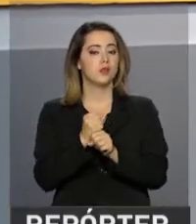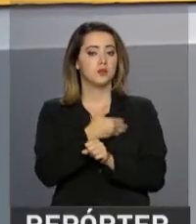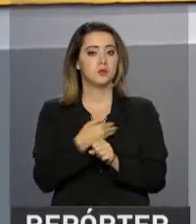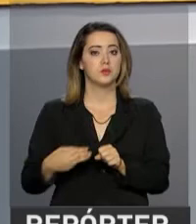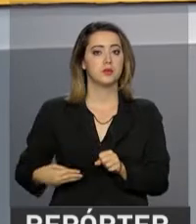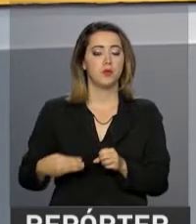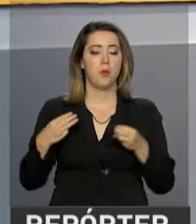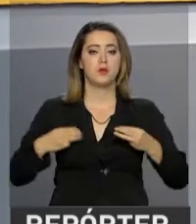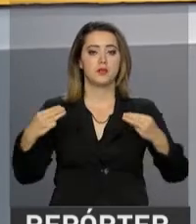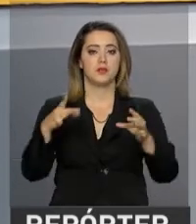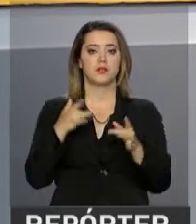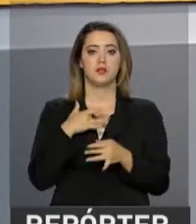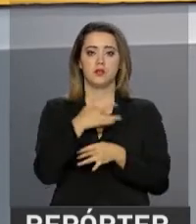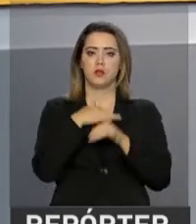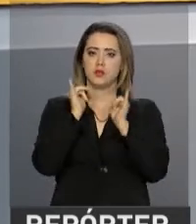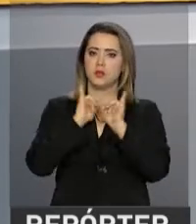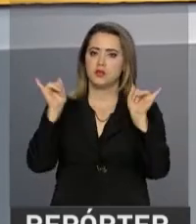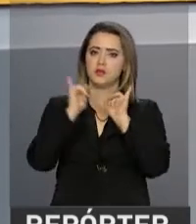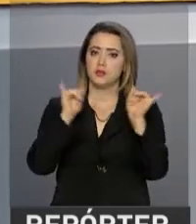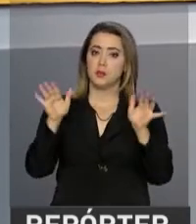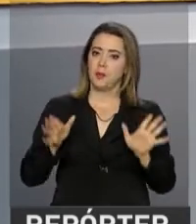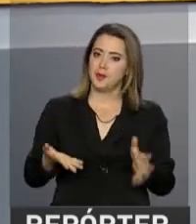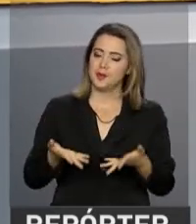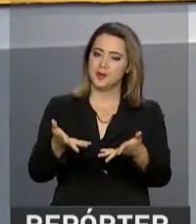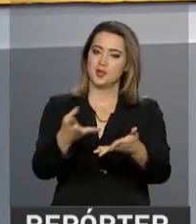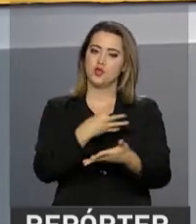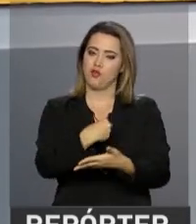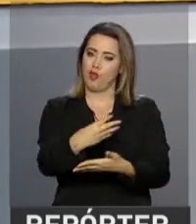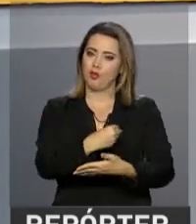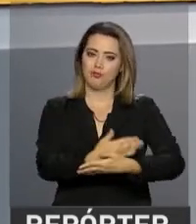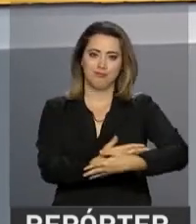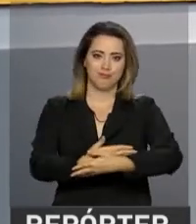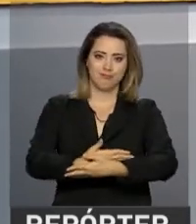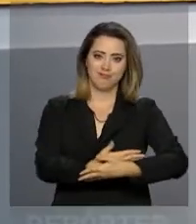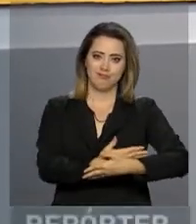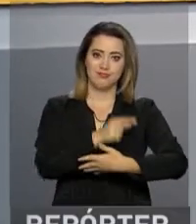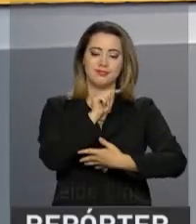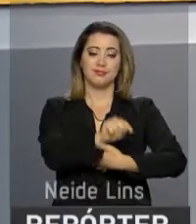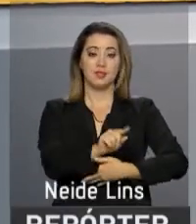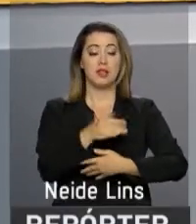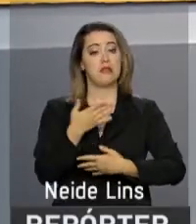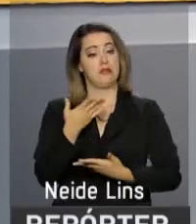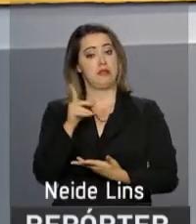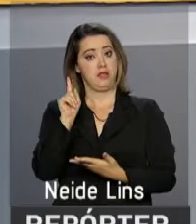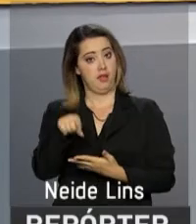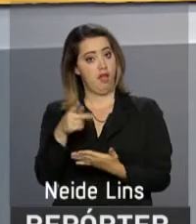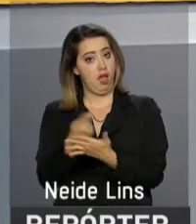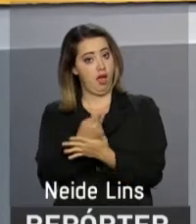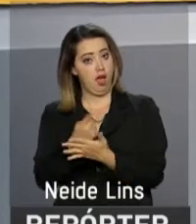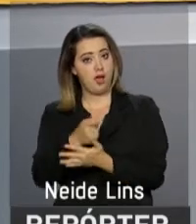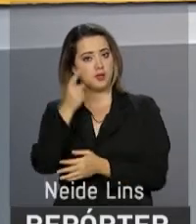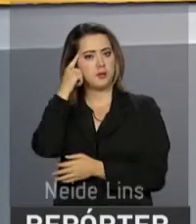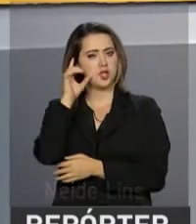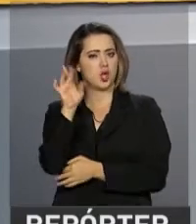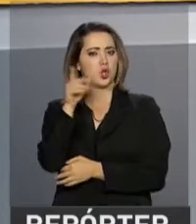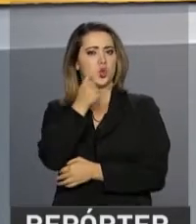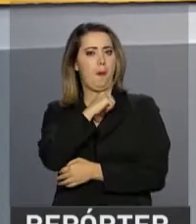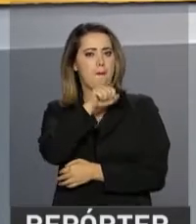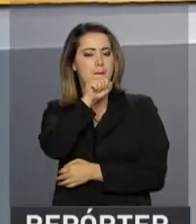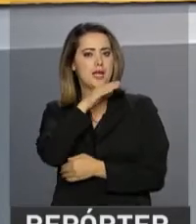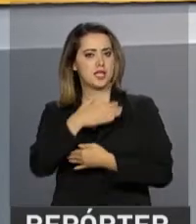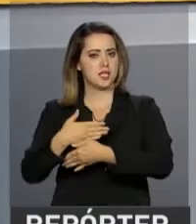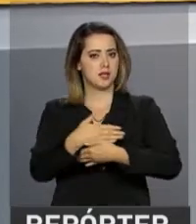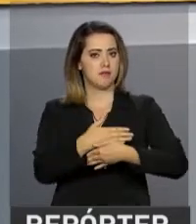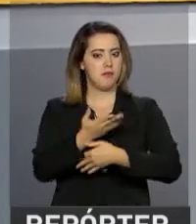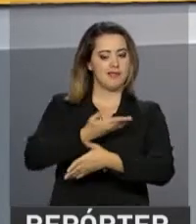Ministério da Saúde lança a campanha nacional para incentivar o aleitamento materno. E se engana quem pensa que apenas mães e bebês